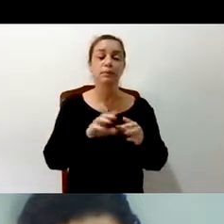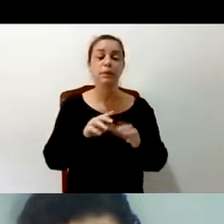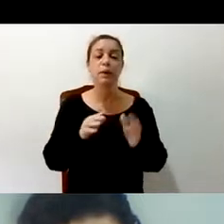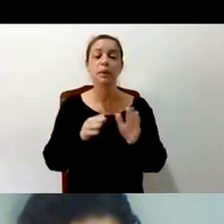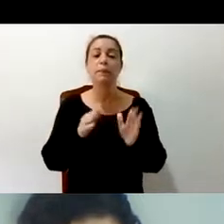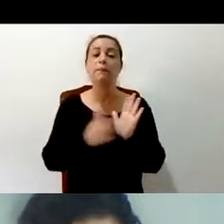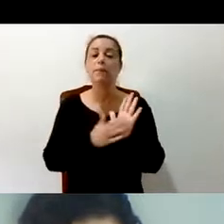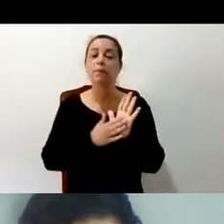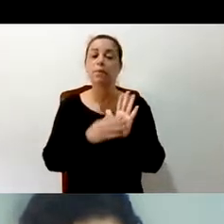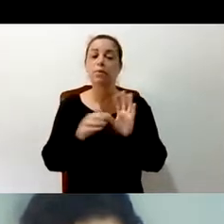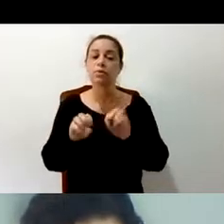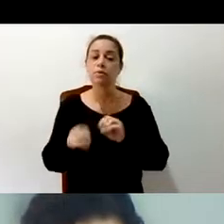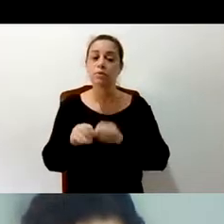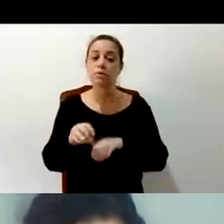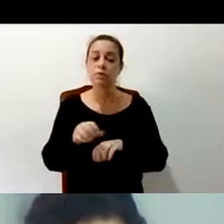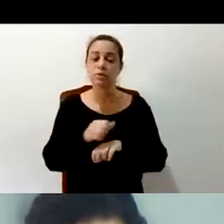profissional,